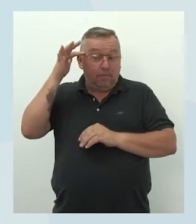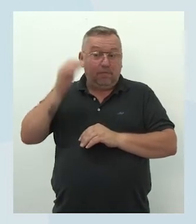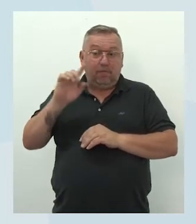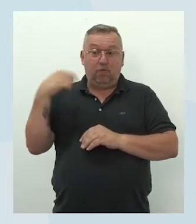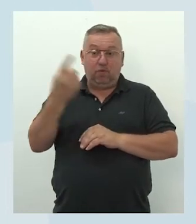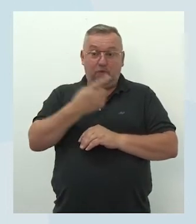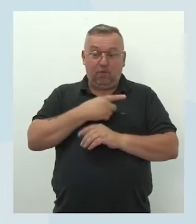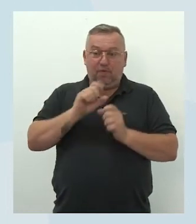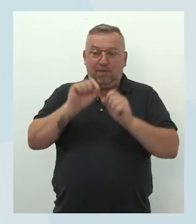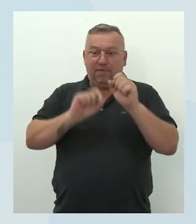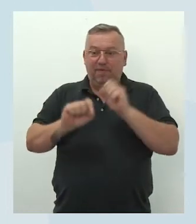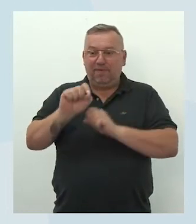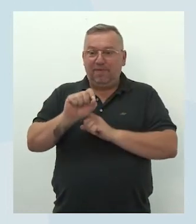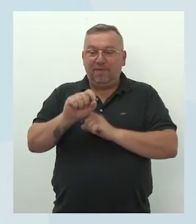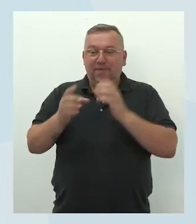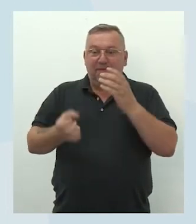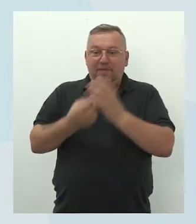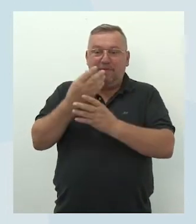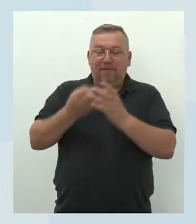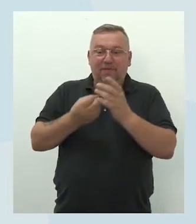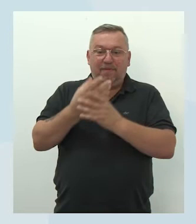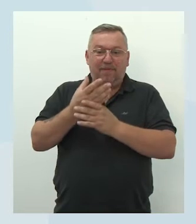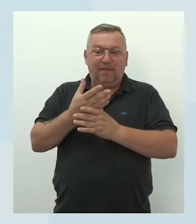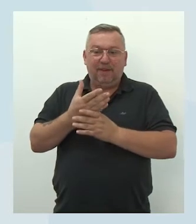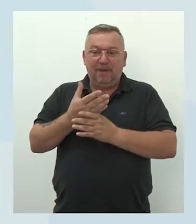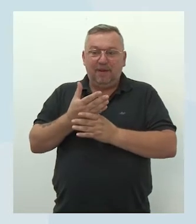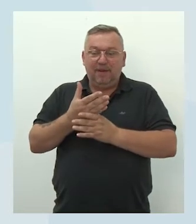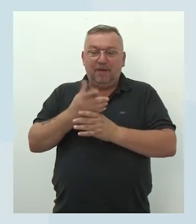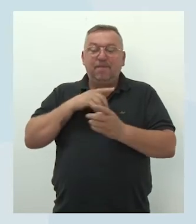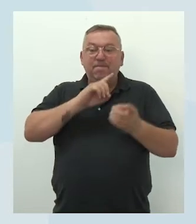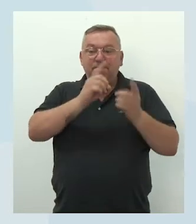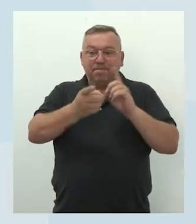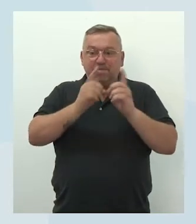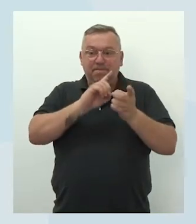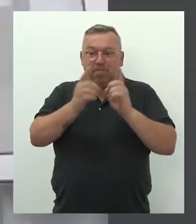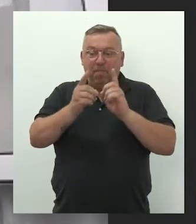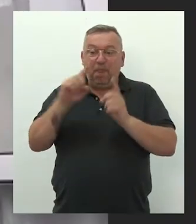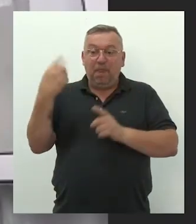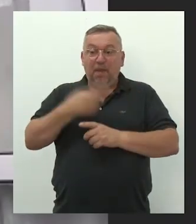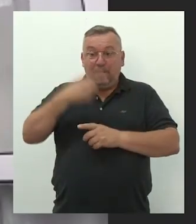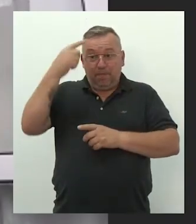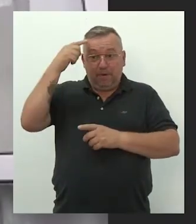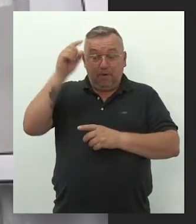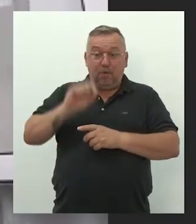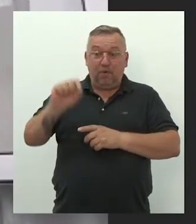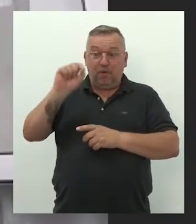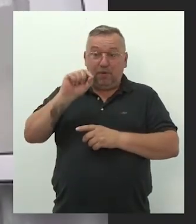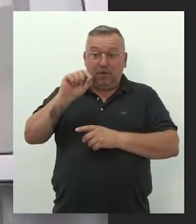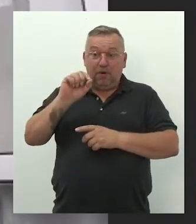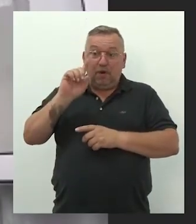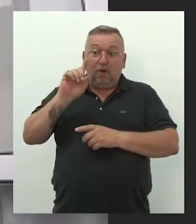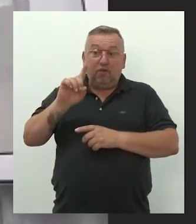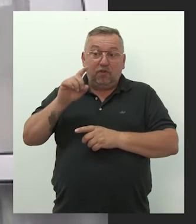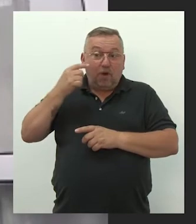Quando nós estávamos criando essas dinâmicas, nós pensamos em passar o delineador